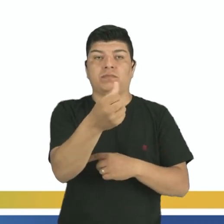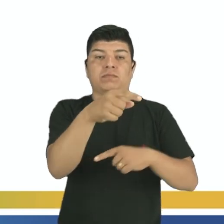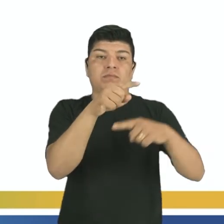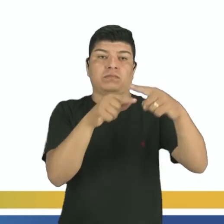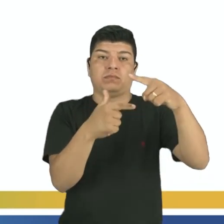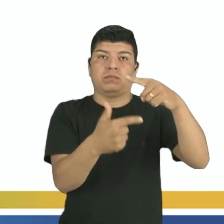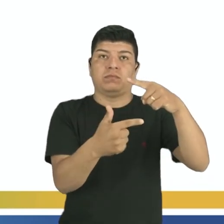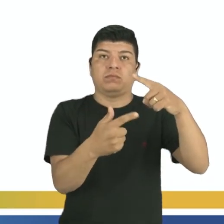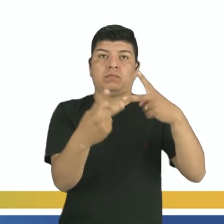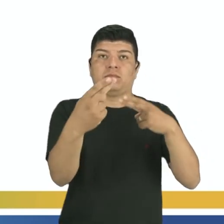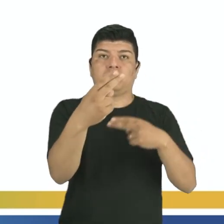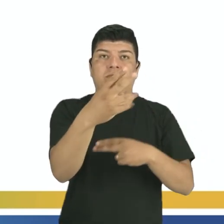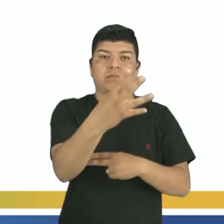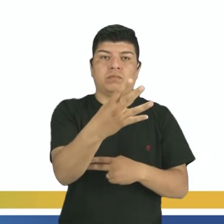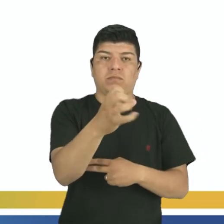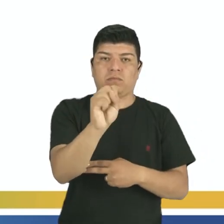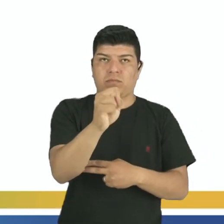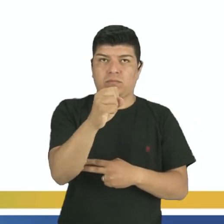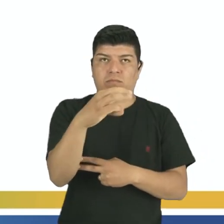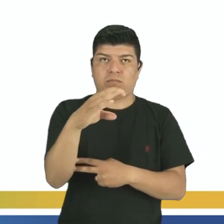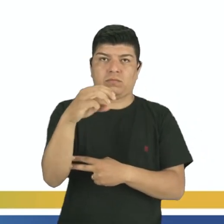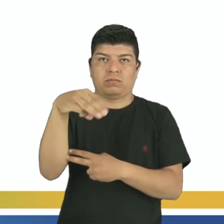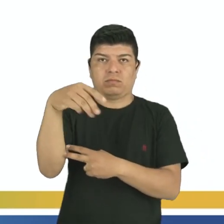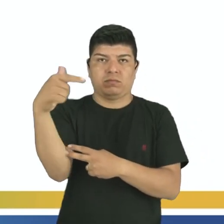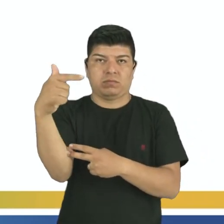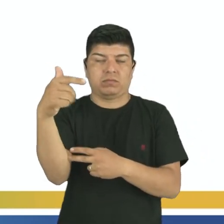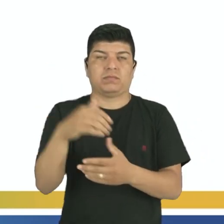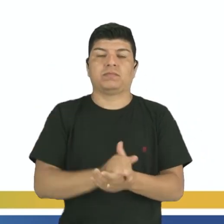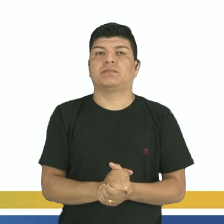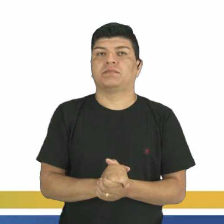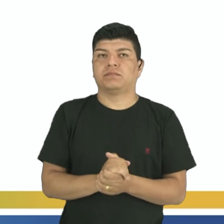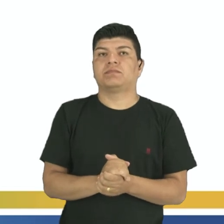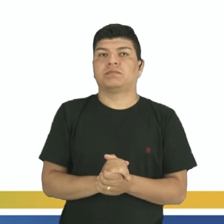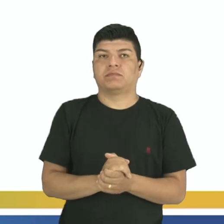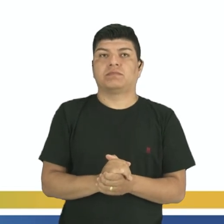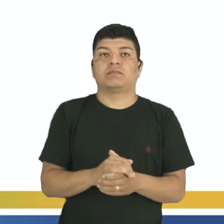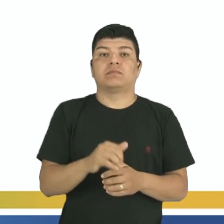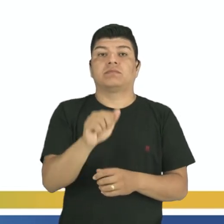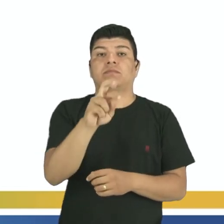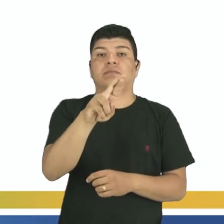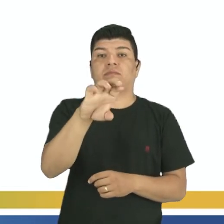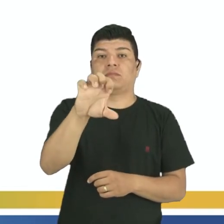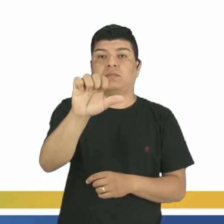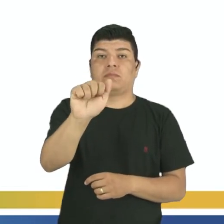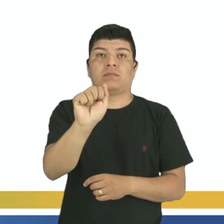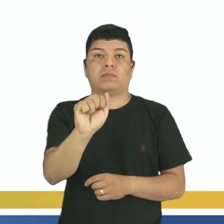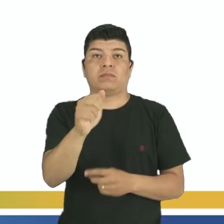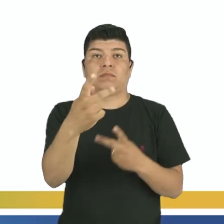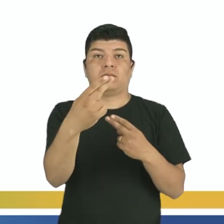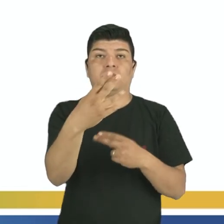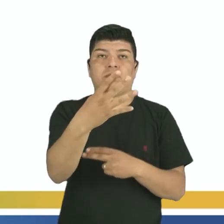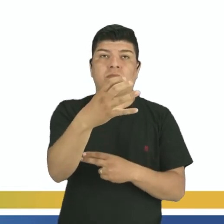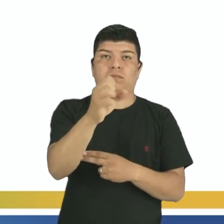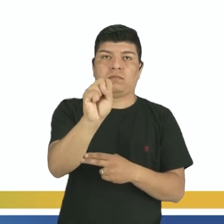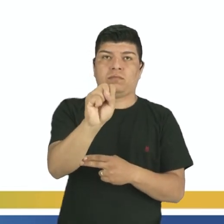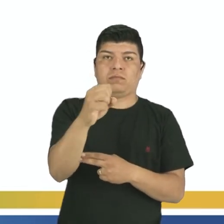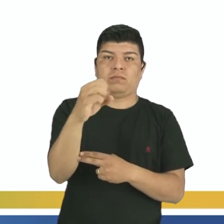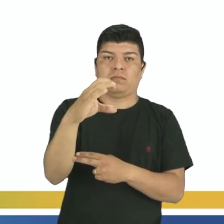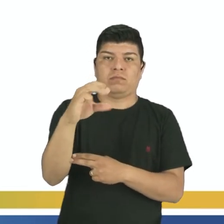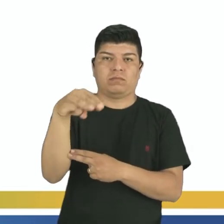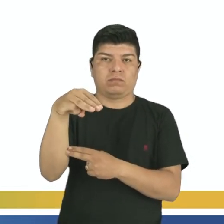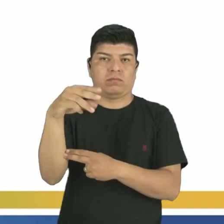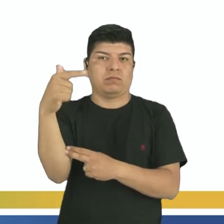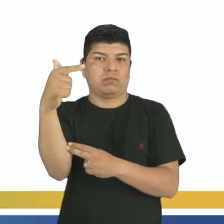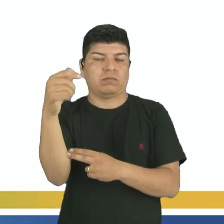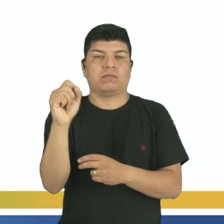dá 48 centímetros quadrados. Então, a área desse triângulo seria 48 centímetros quadrados,